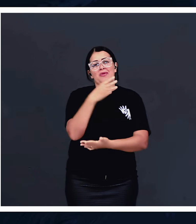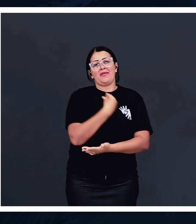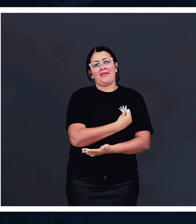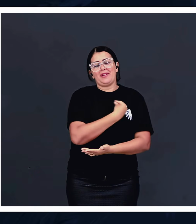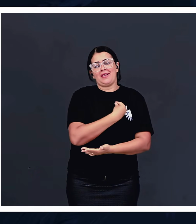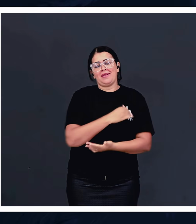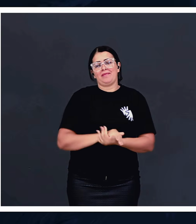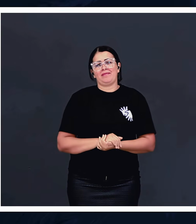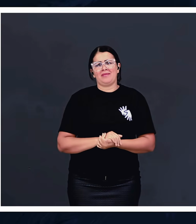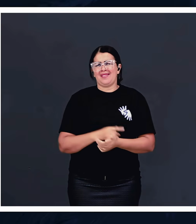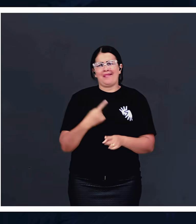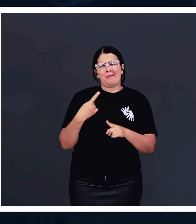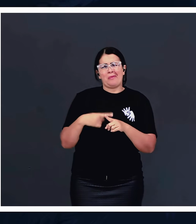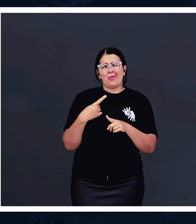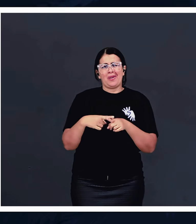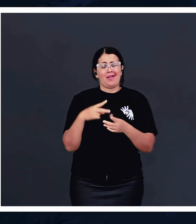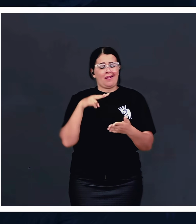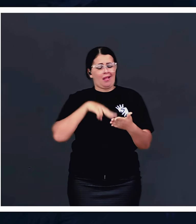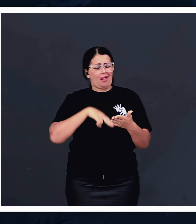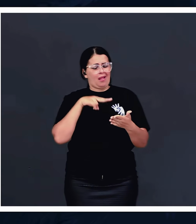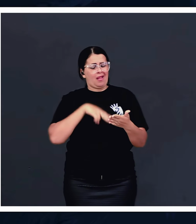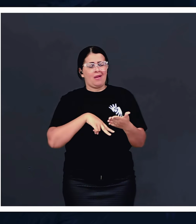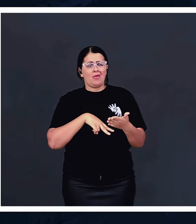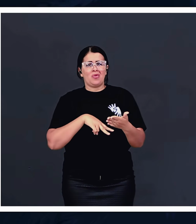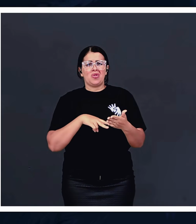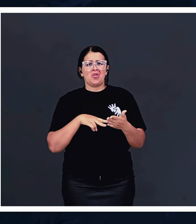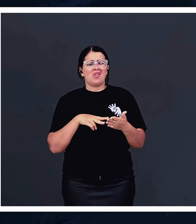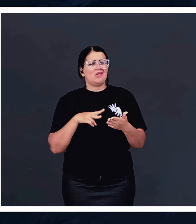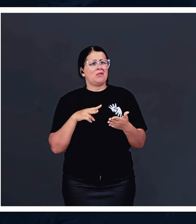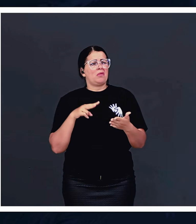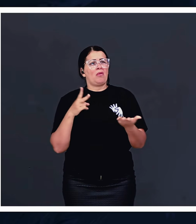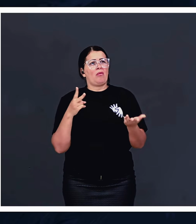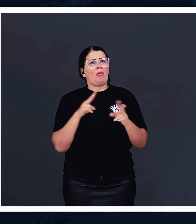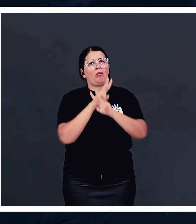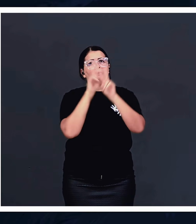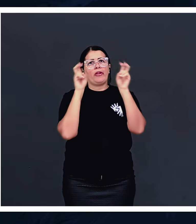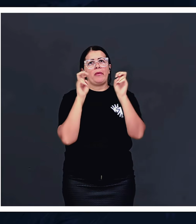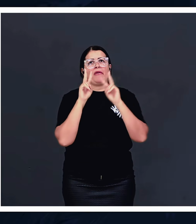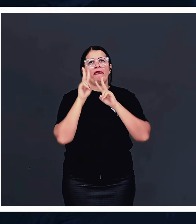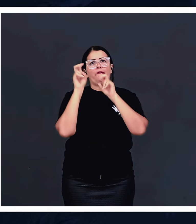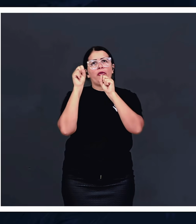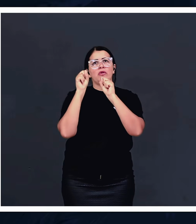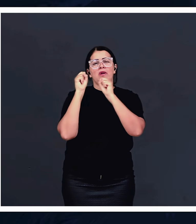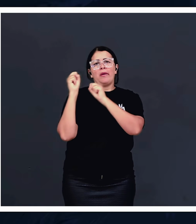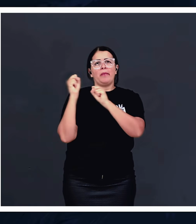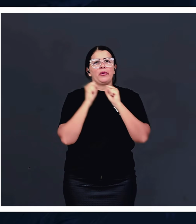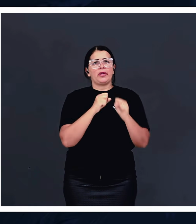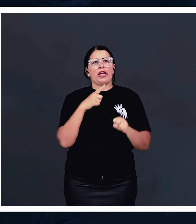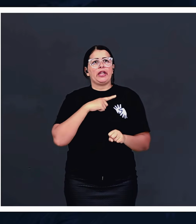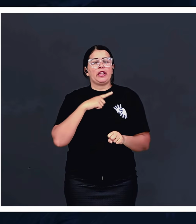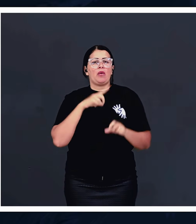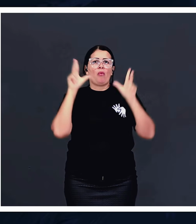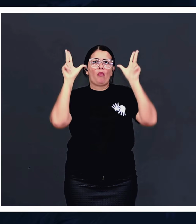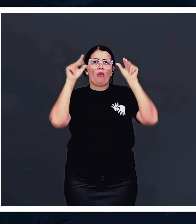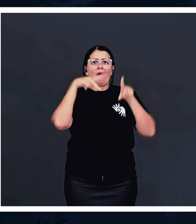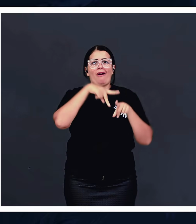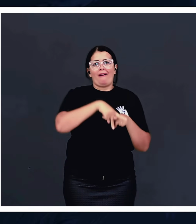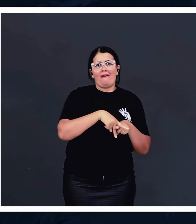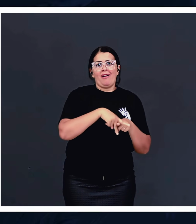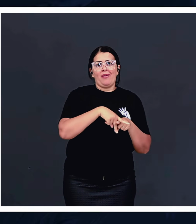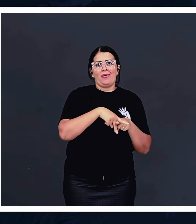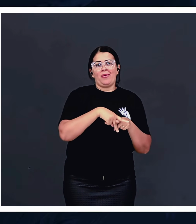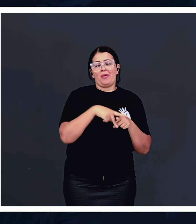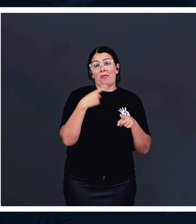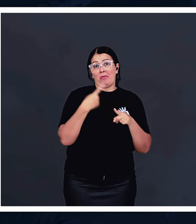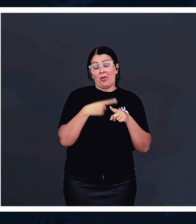momento do ofertório, por que você leu sobre força, sobre poder, sobre ter um cavalo?